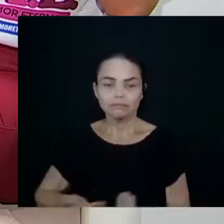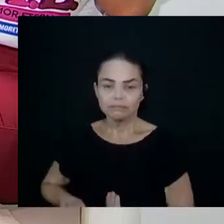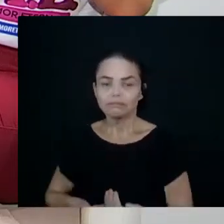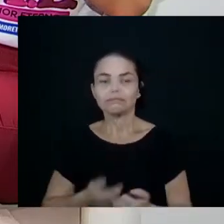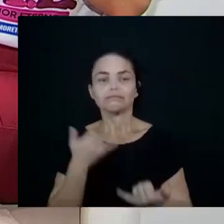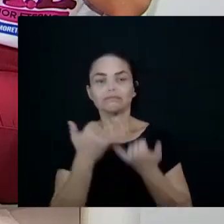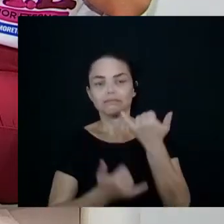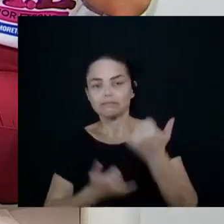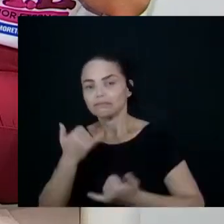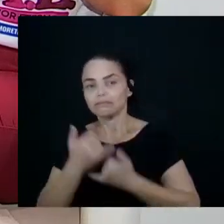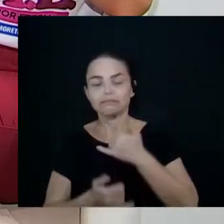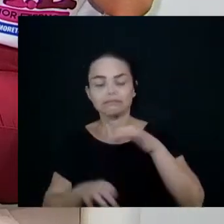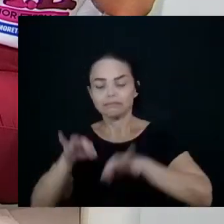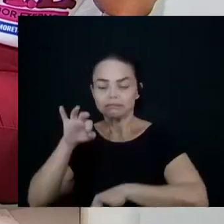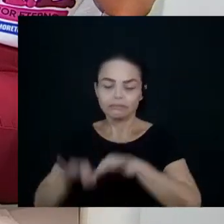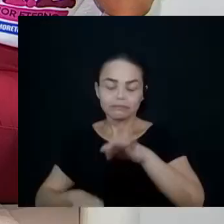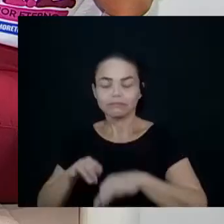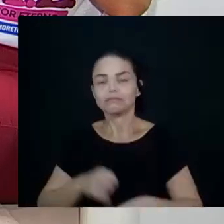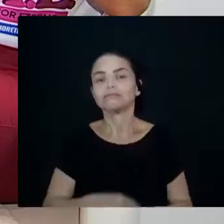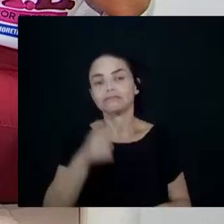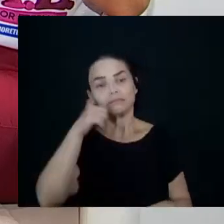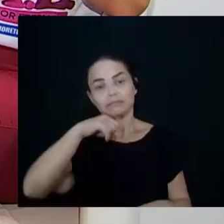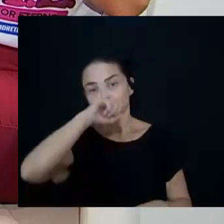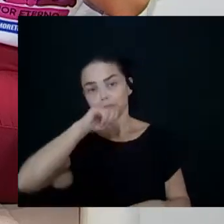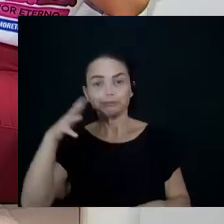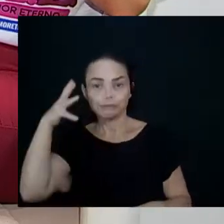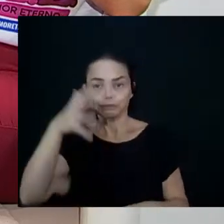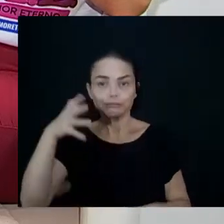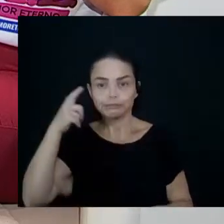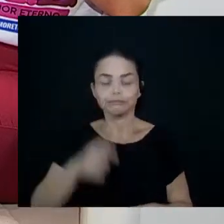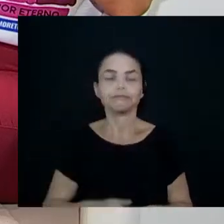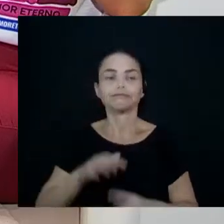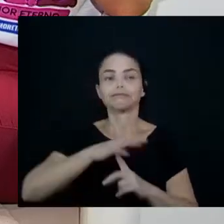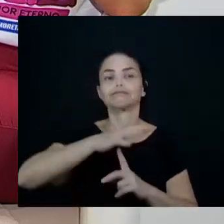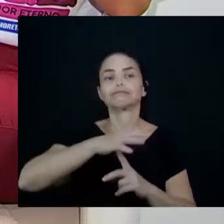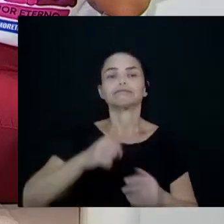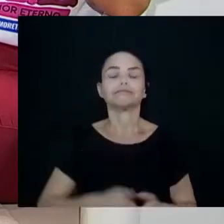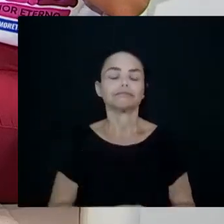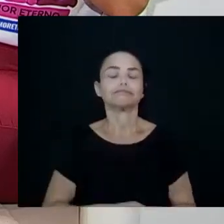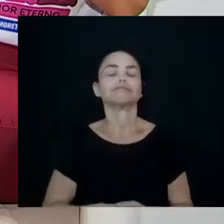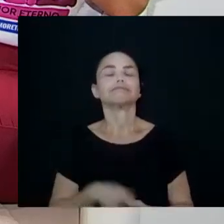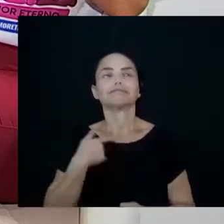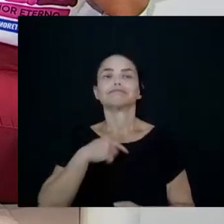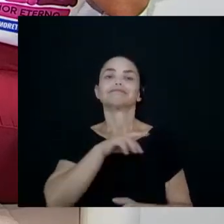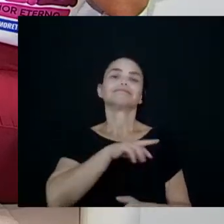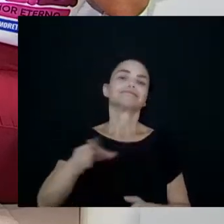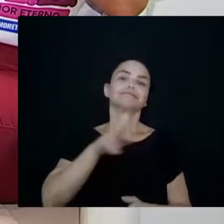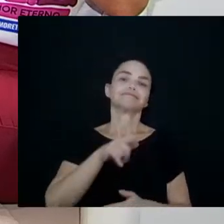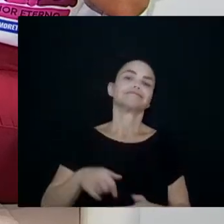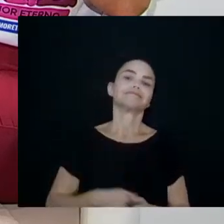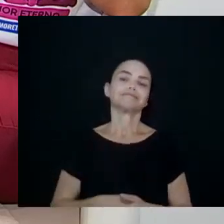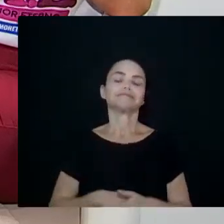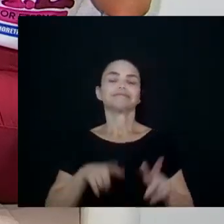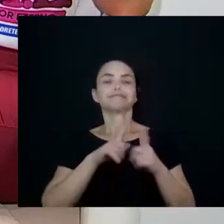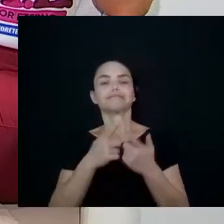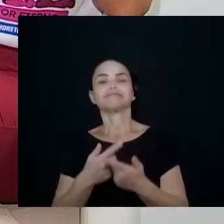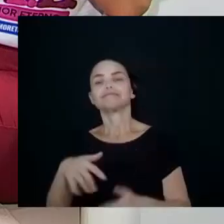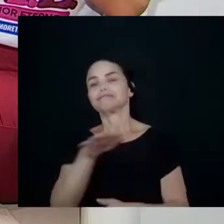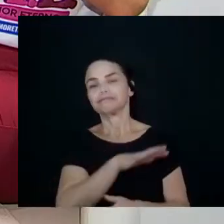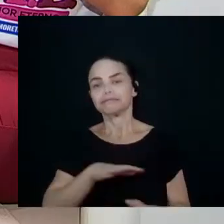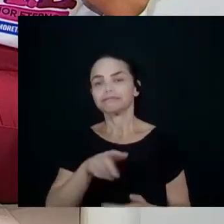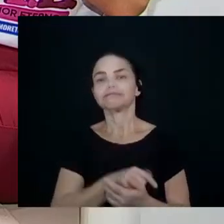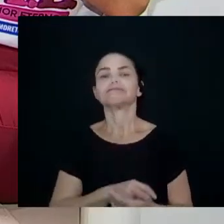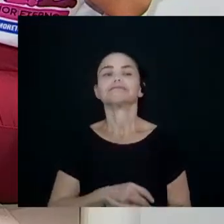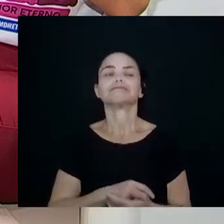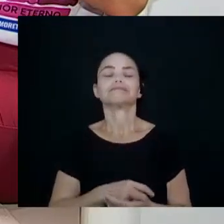recreação, uma oficina, a mãe está assistindo uma palestra, colocamos Feira das Mães Empreendedoras, que é um diferencial em relação a outros grupos aqui da região, que tem, por exemplo, Happy Hour